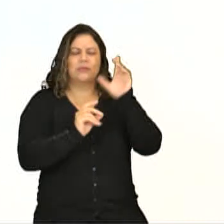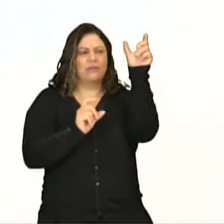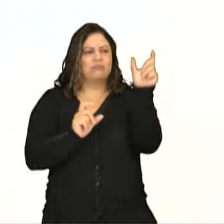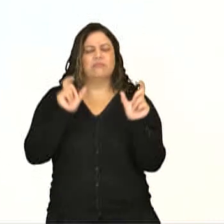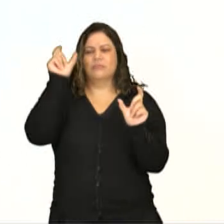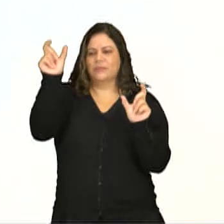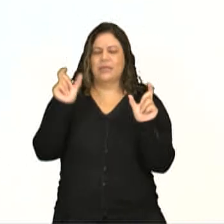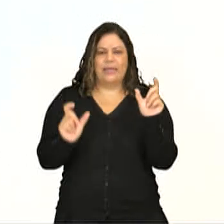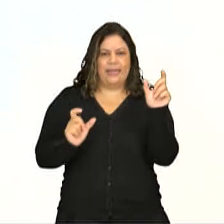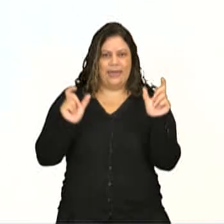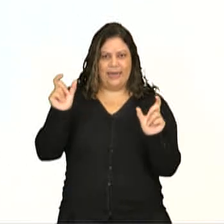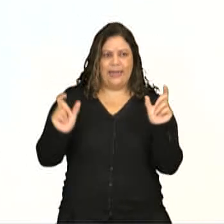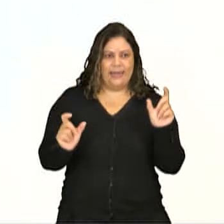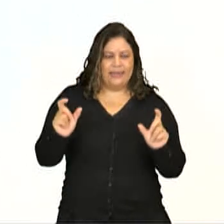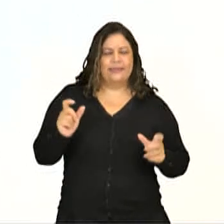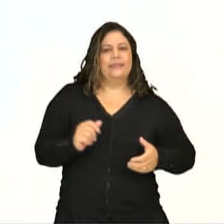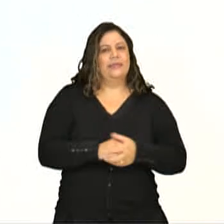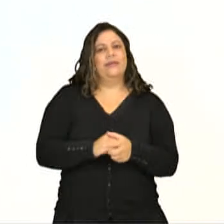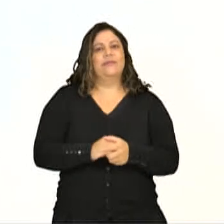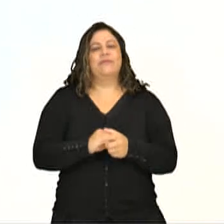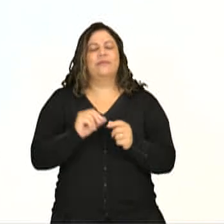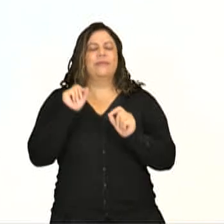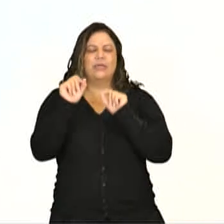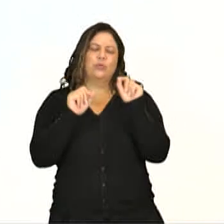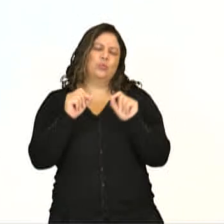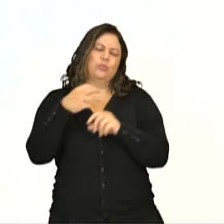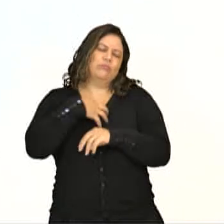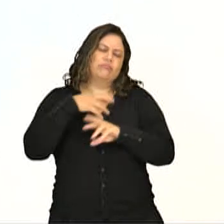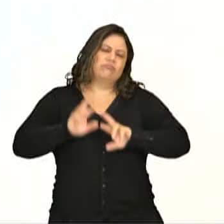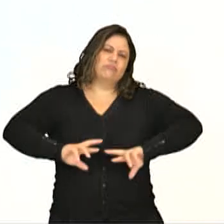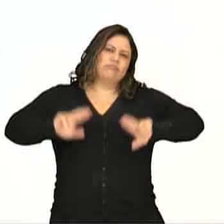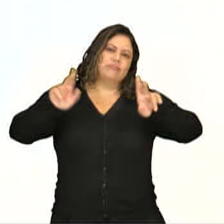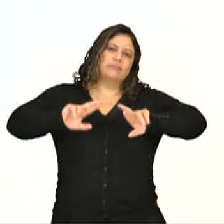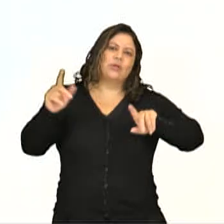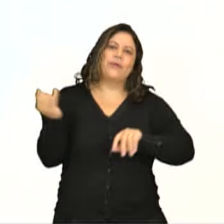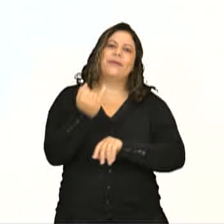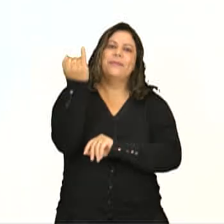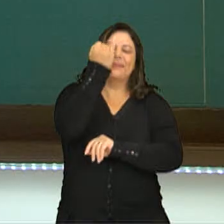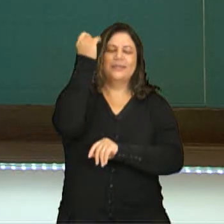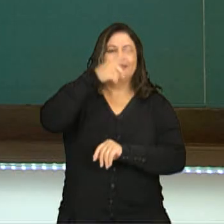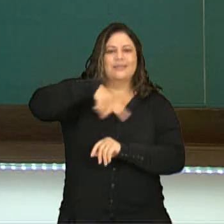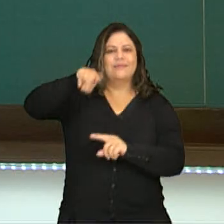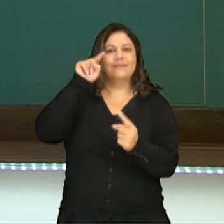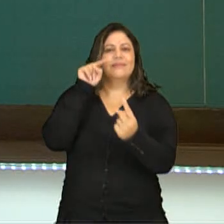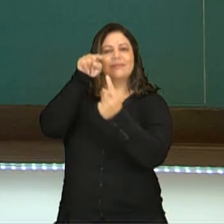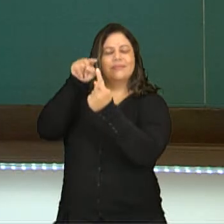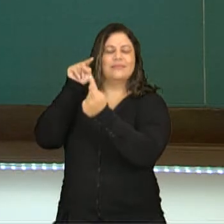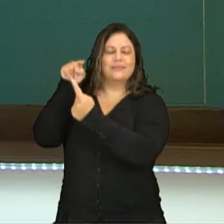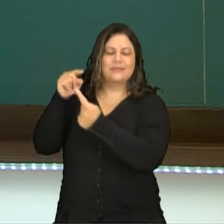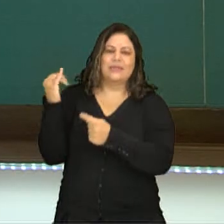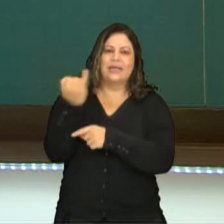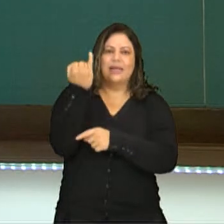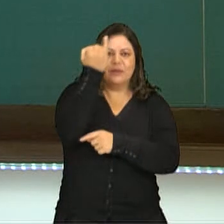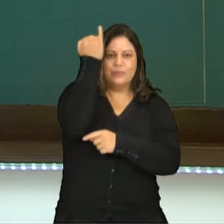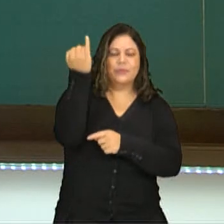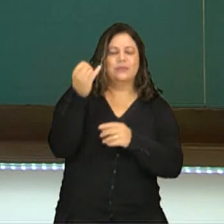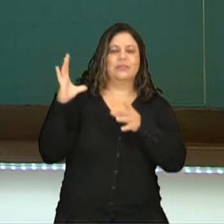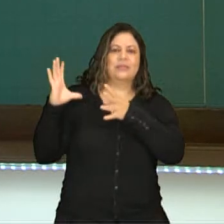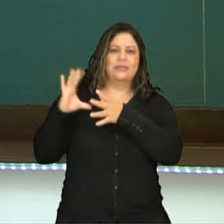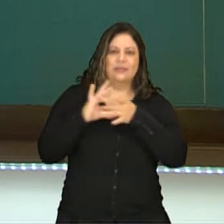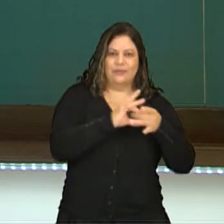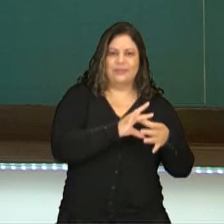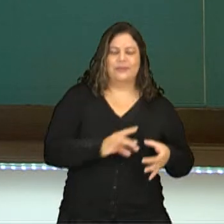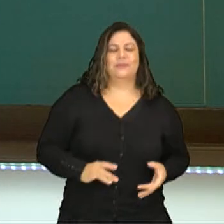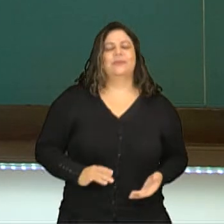vocês podem ter colocado uma palavra ou outra de uma forma diferente. O importante é vocês identificarem a importância nesse contexto